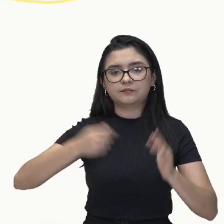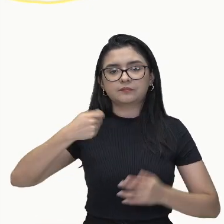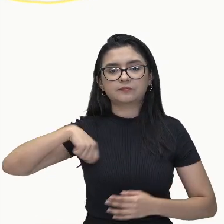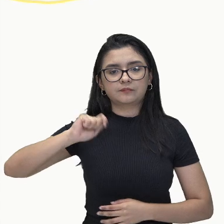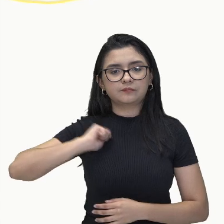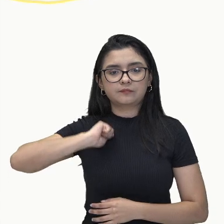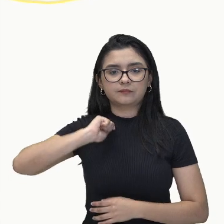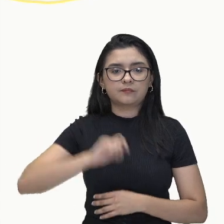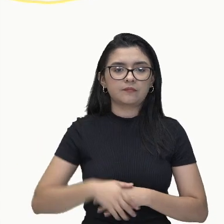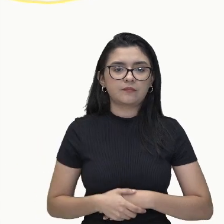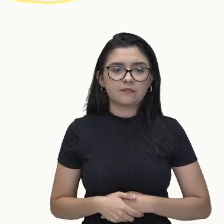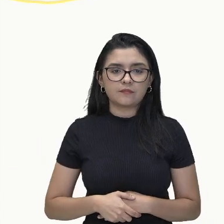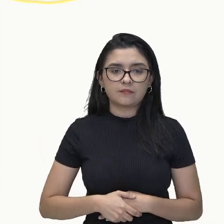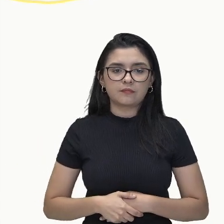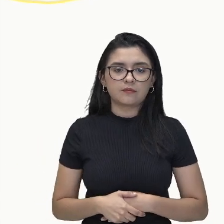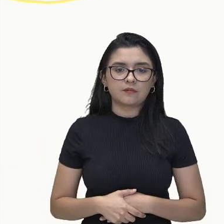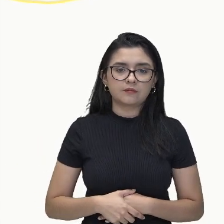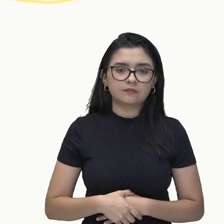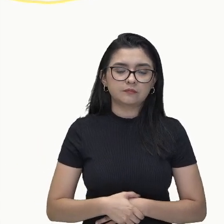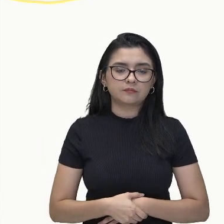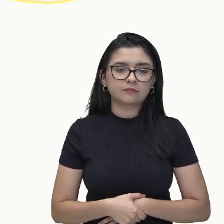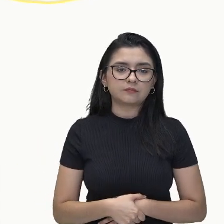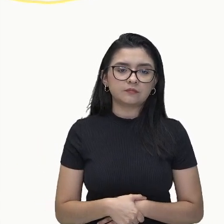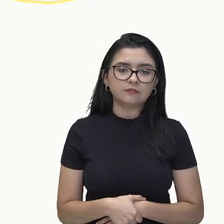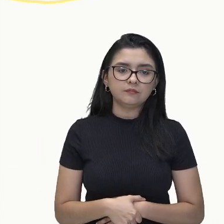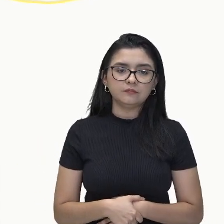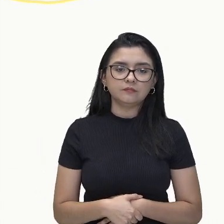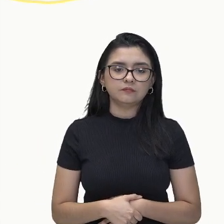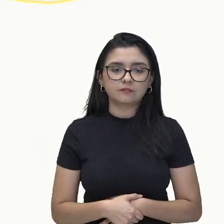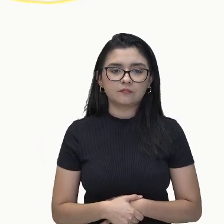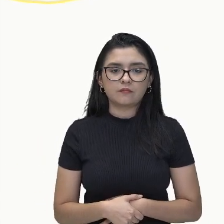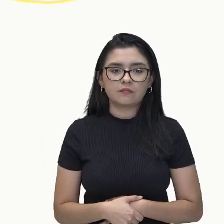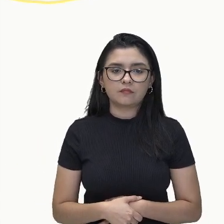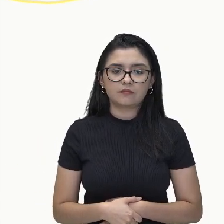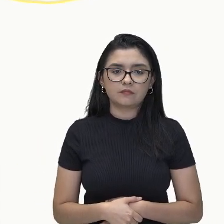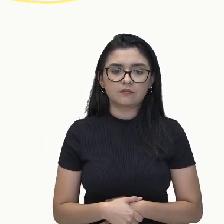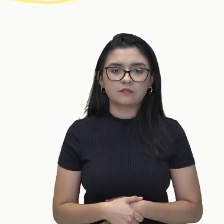deles solo digitalo tamb